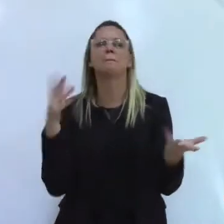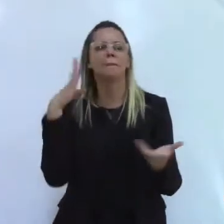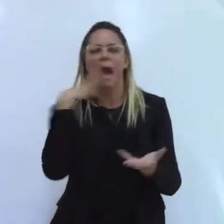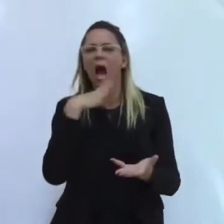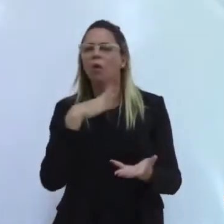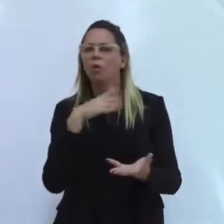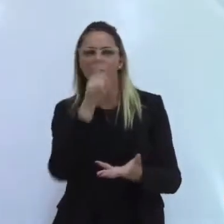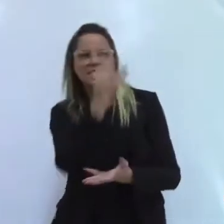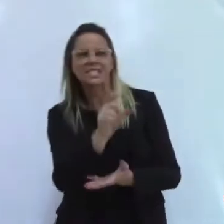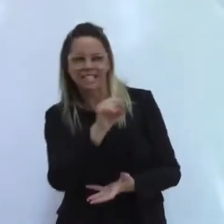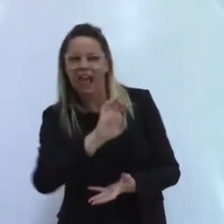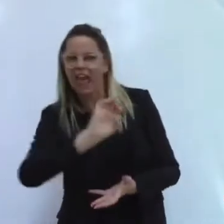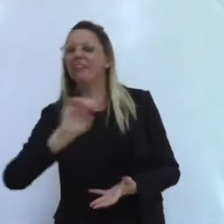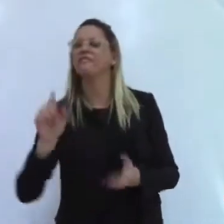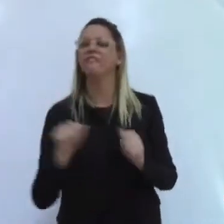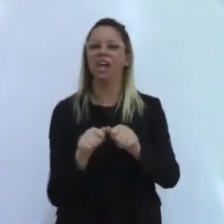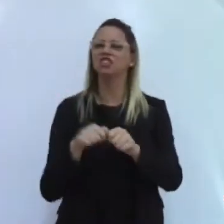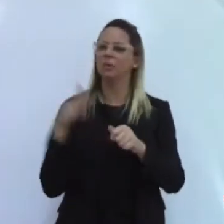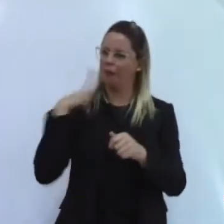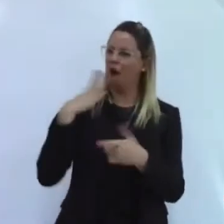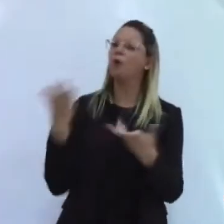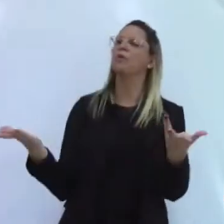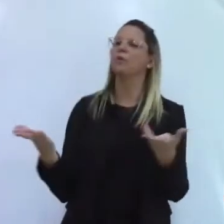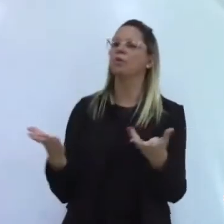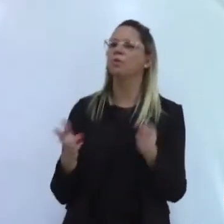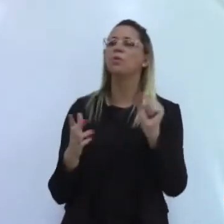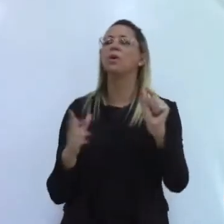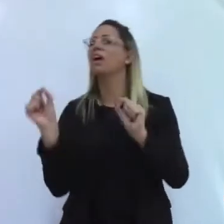Se vocês souberam o mal que ele fez a um São Bentense,